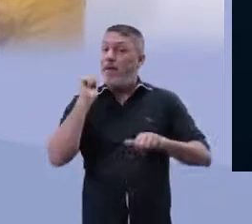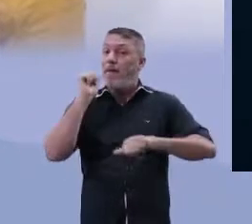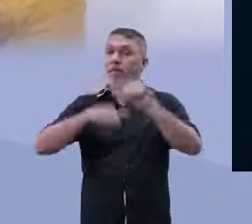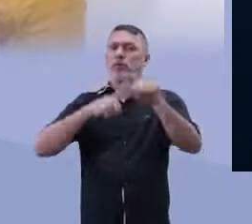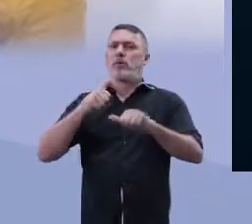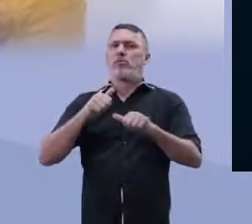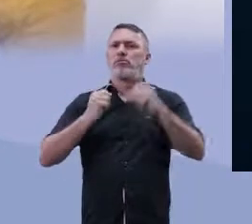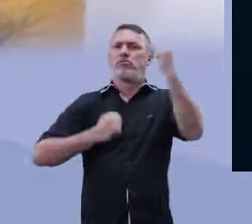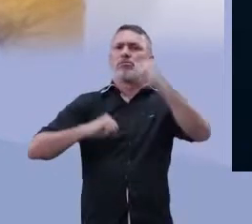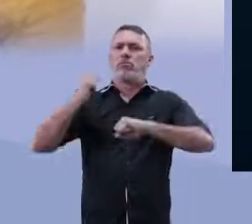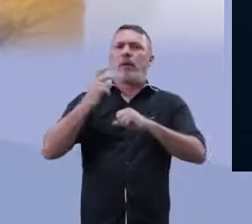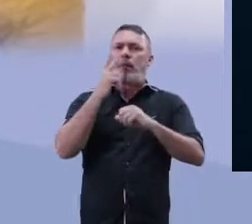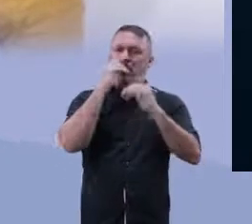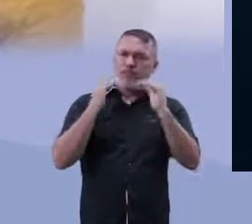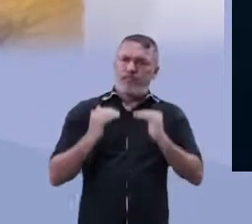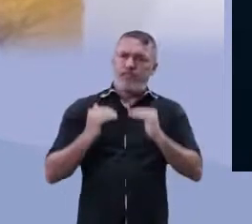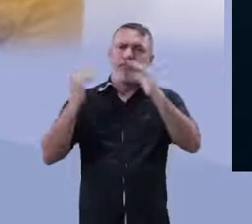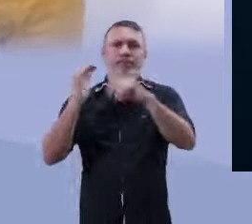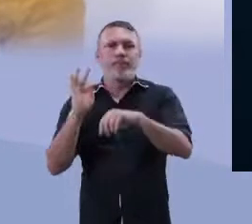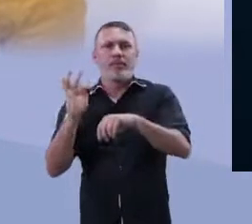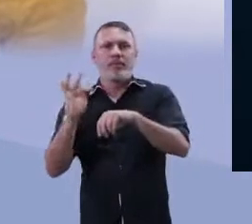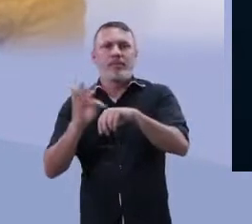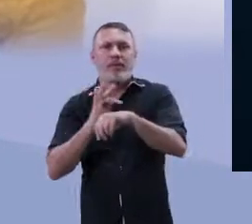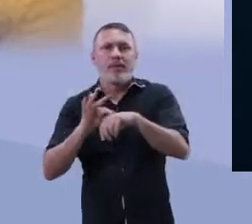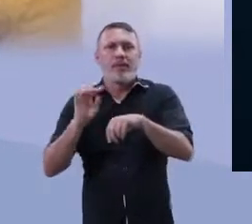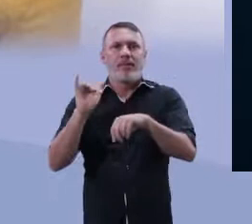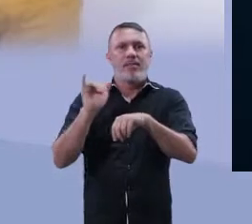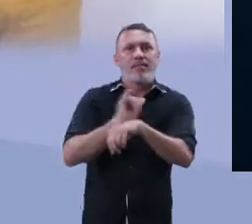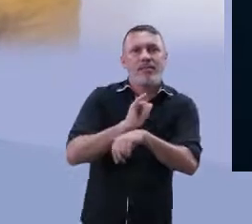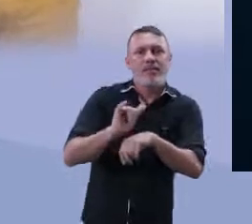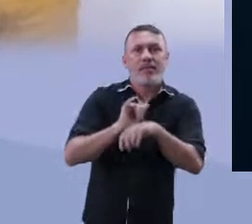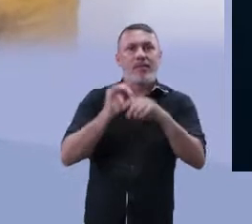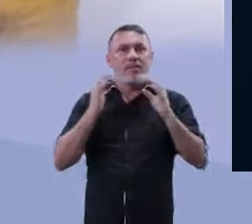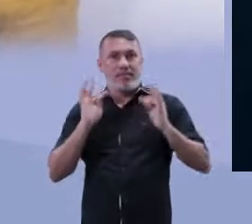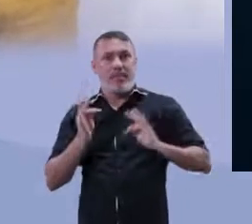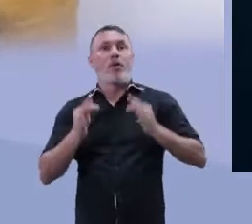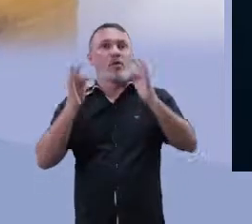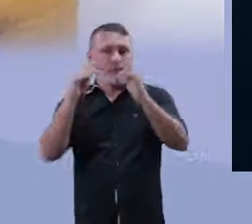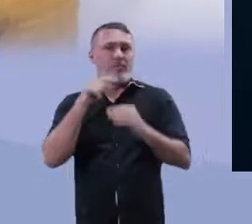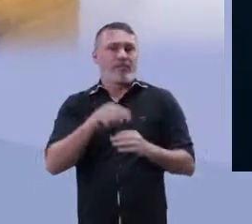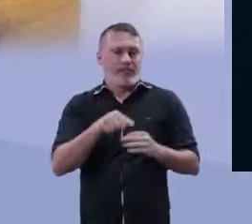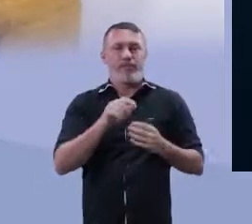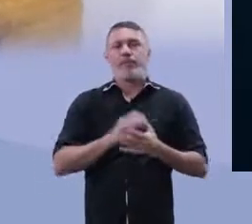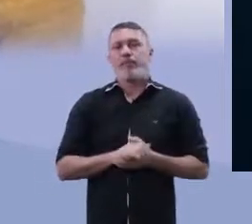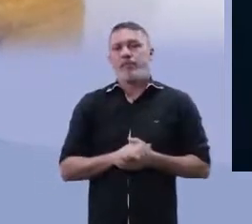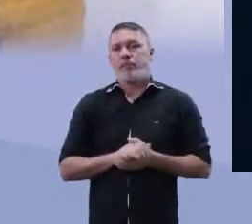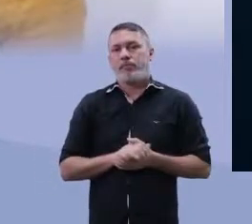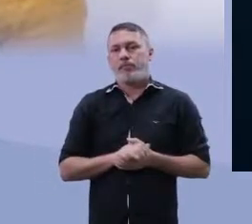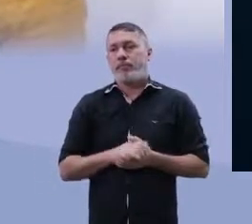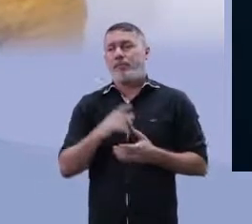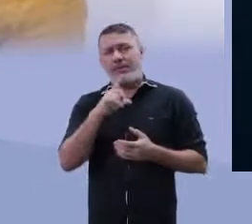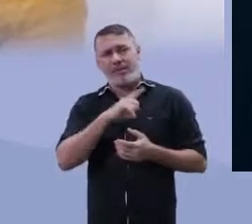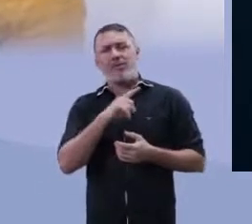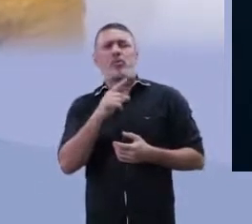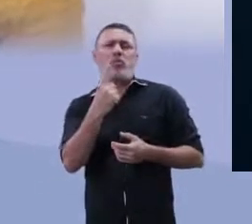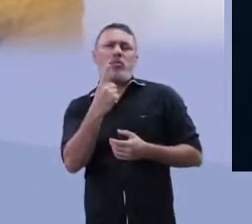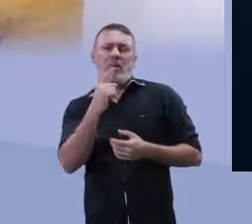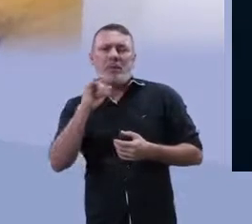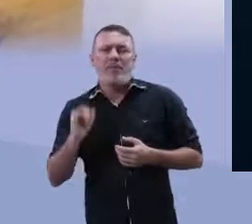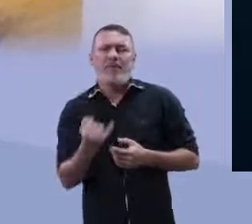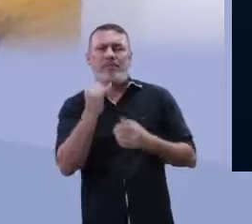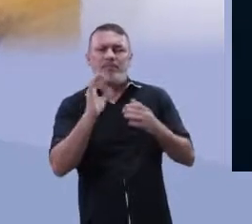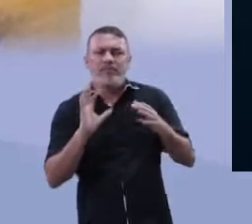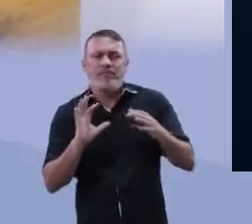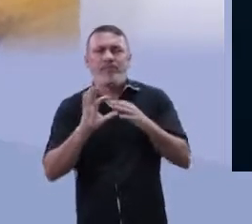a revolução, né, da indústria automotiva, nós temos, né, pegando e aproveitando o gancho, um filme que representa muito bem